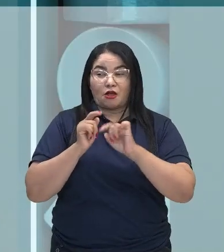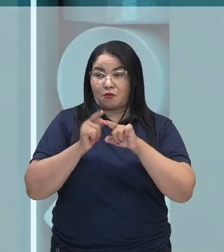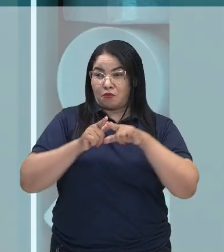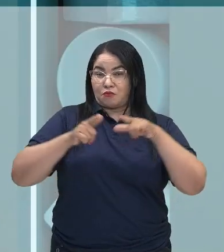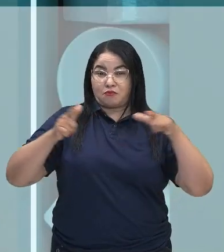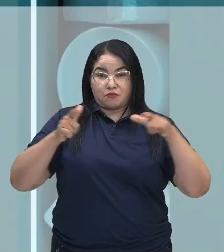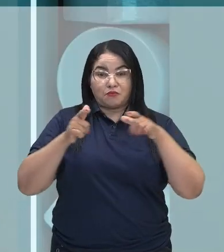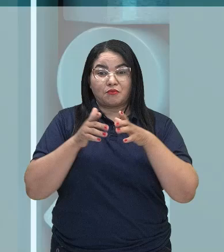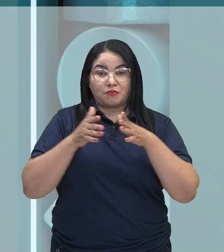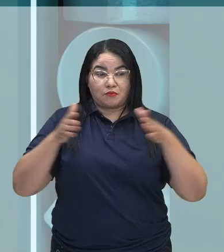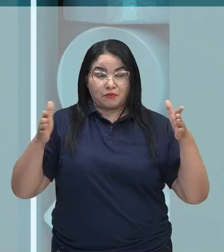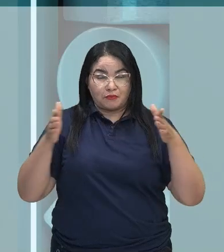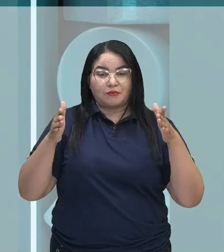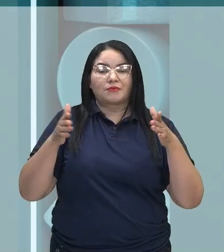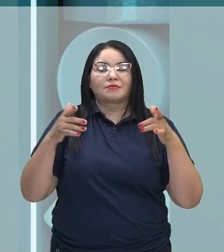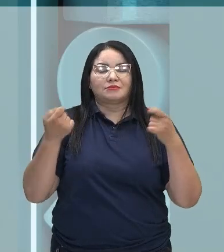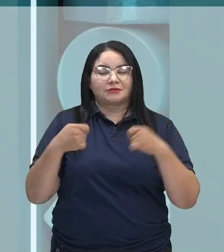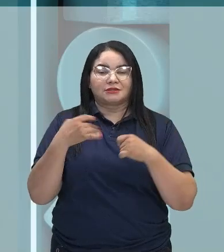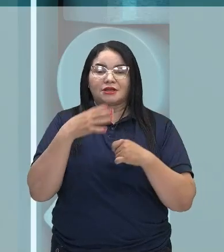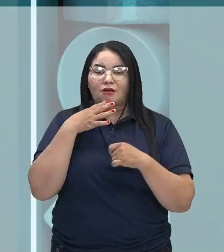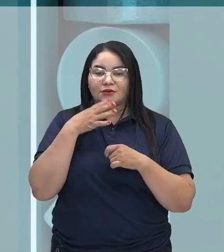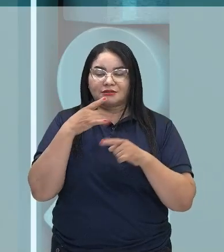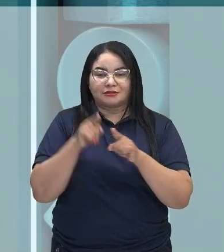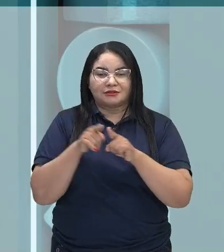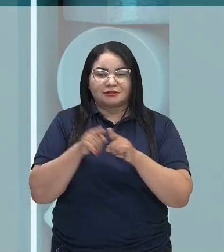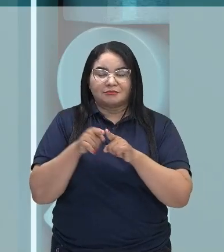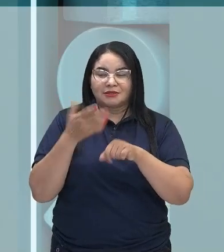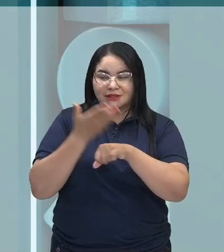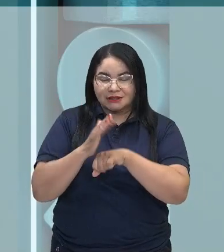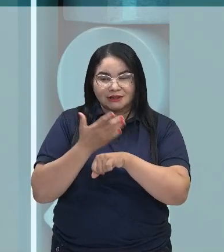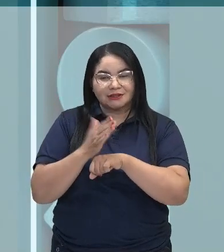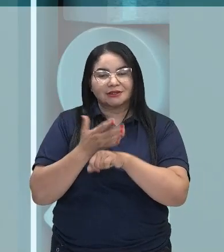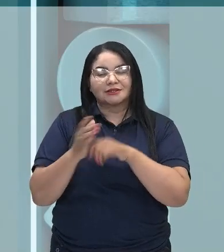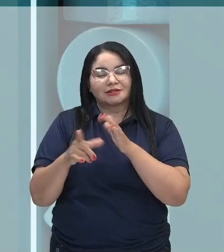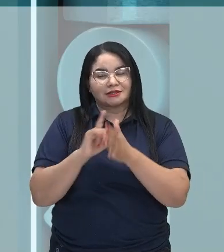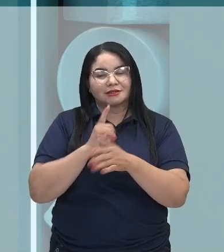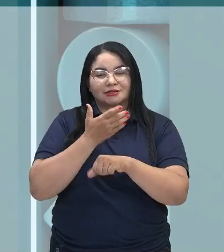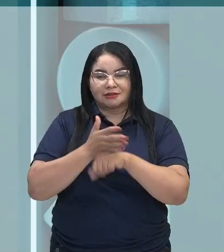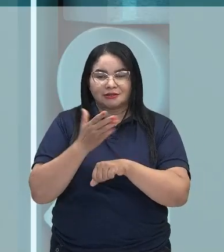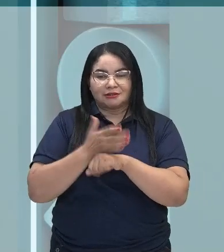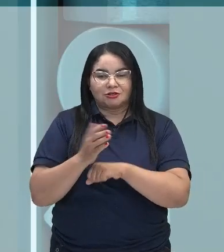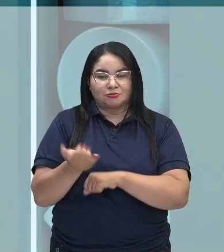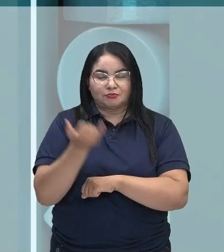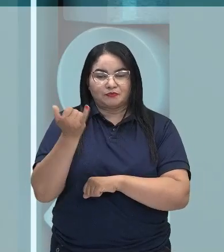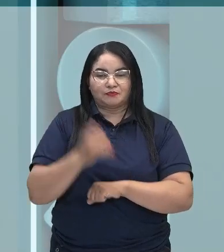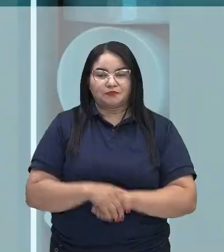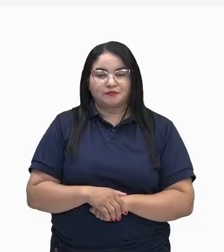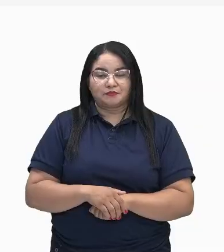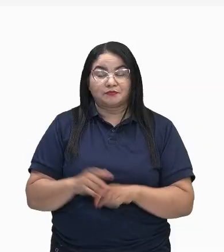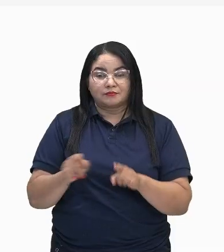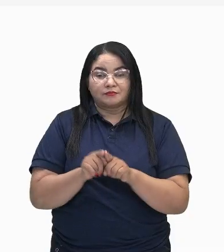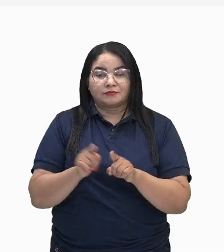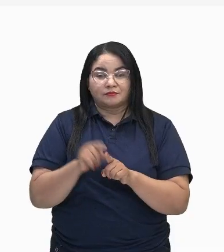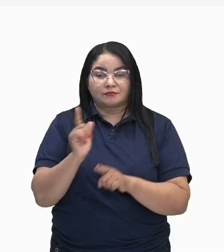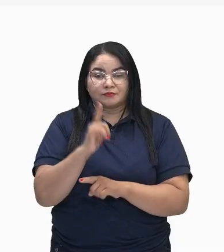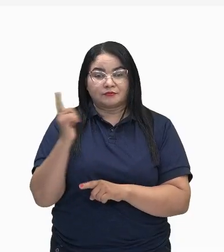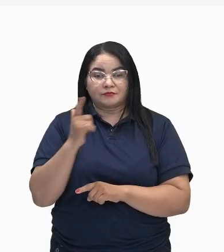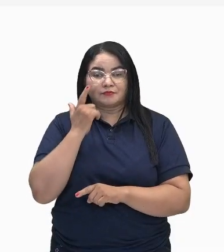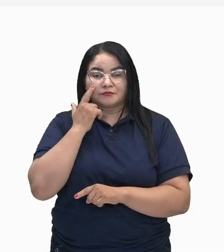ele tem que conhecer, fazer ali o ensaio nesse lugar. Nós também temos o cenário